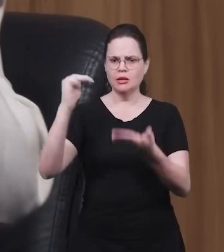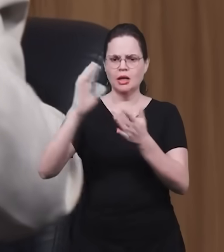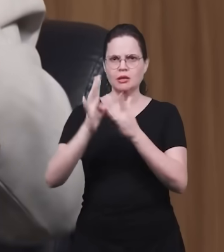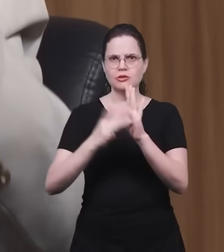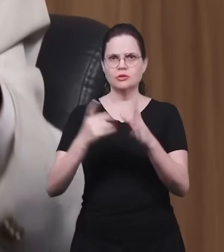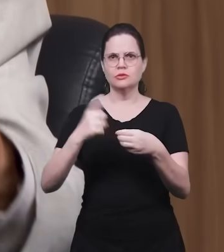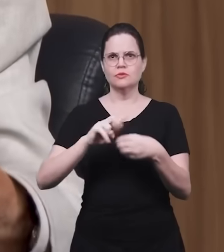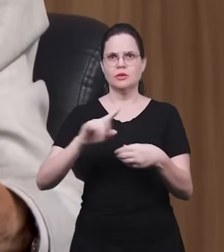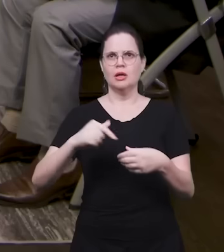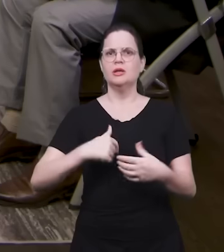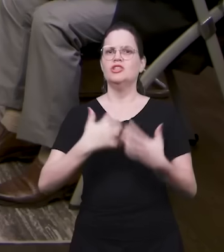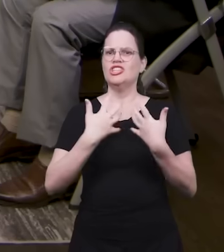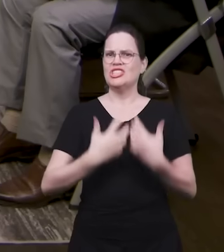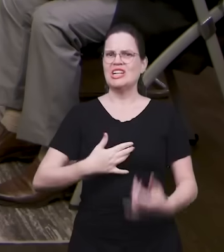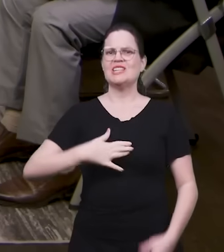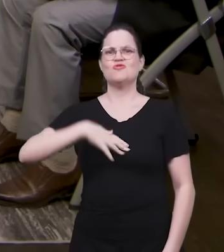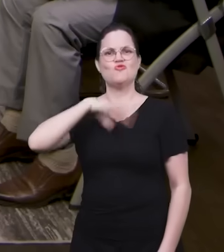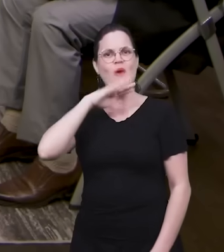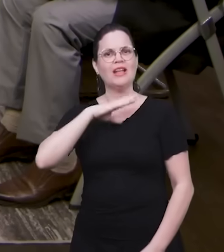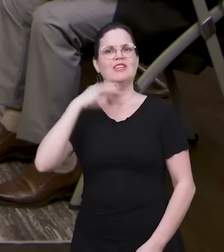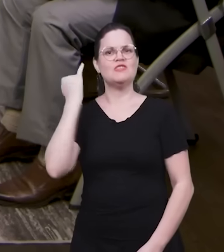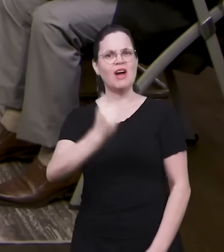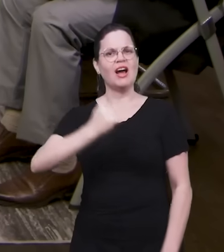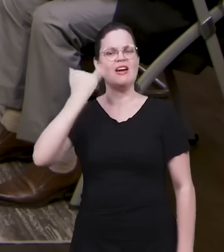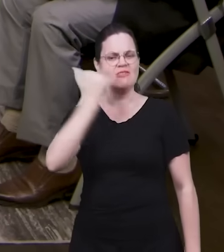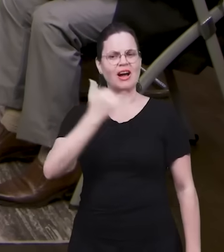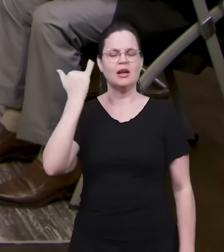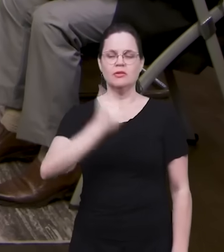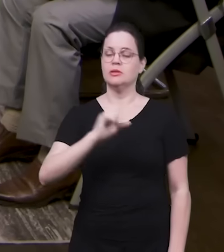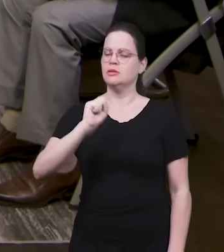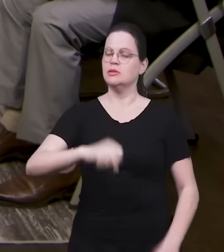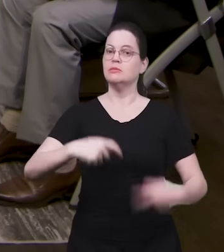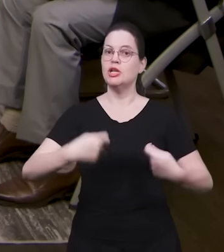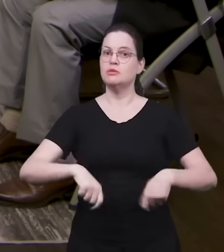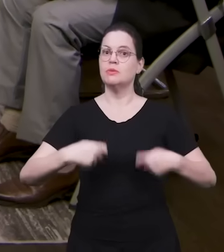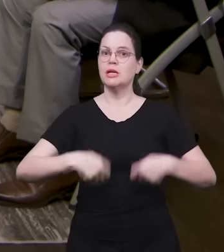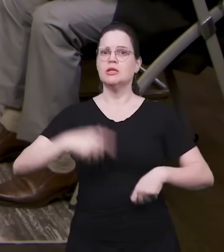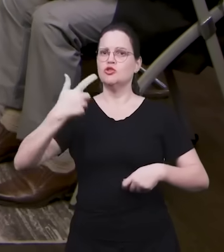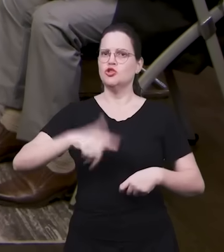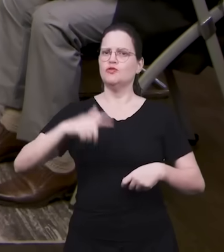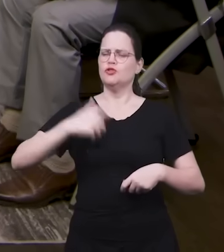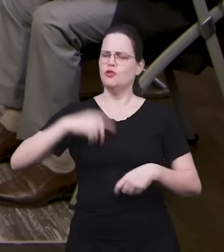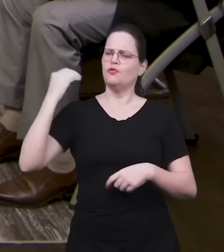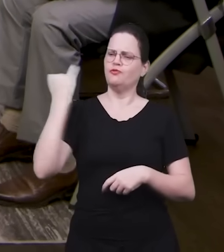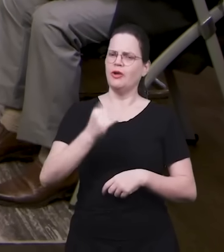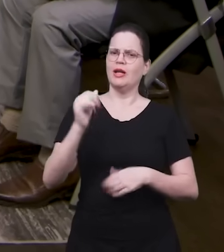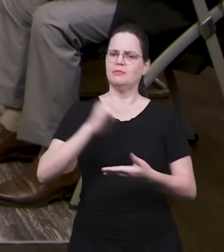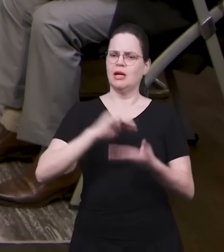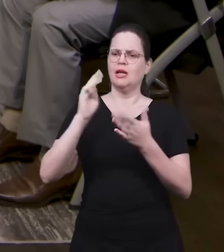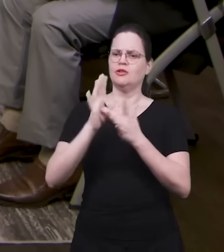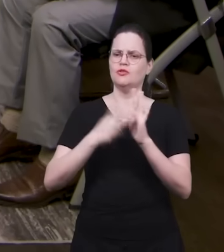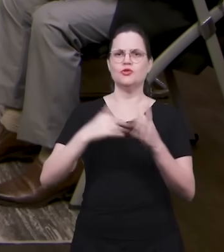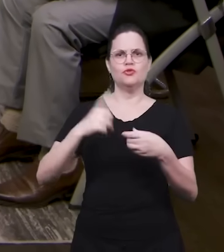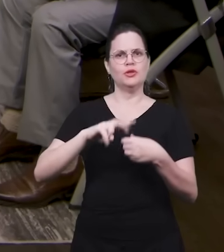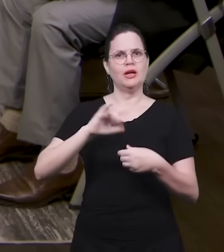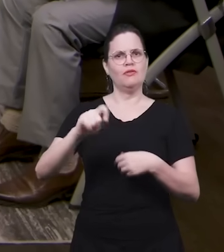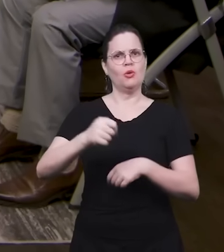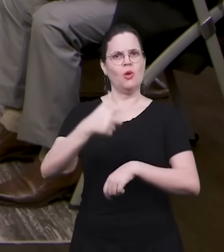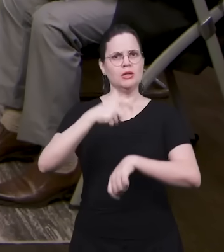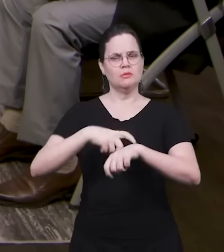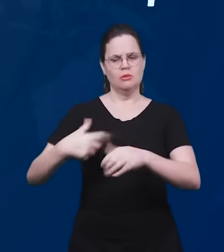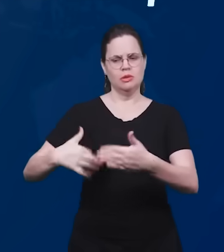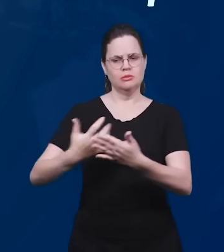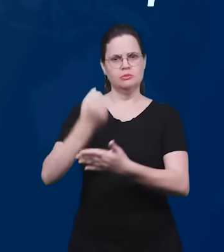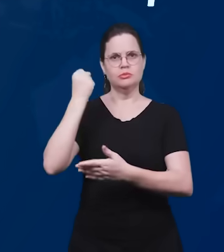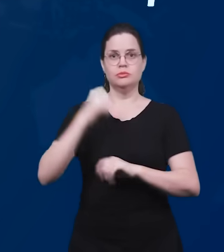Maranata, cansativa, é enjoada para muita gente, mas nós temos que dizer isso. E Jesus está às portas. E como diz o